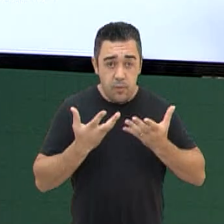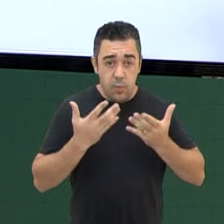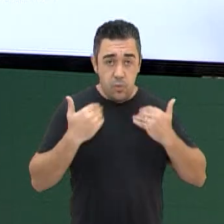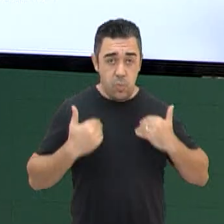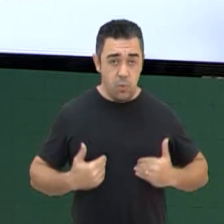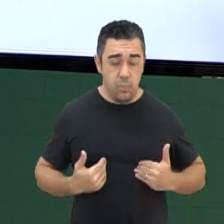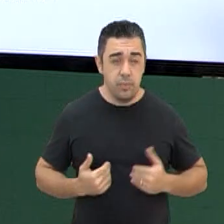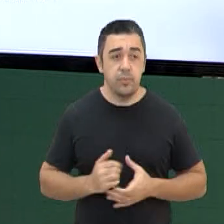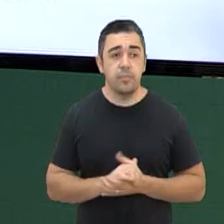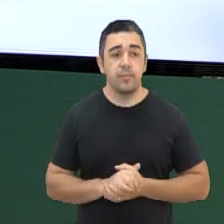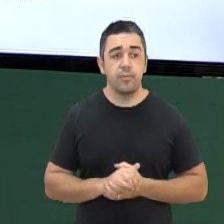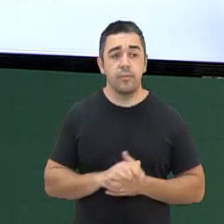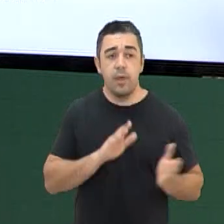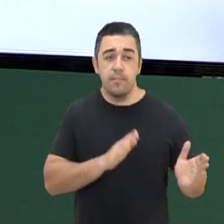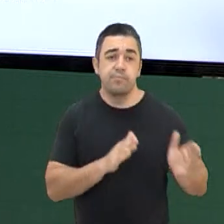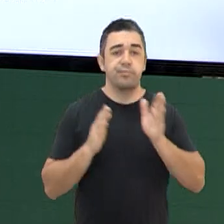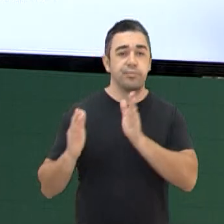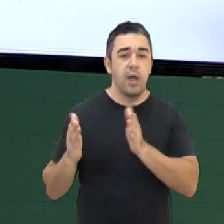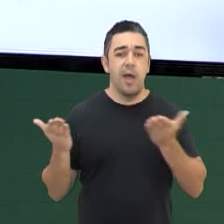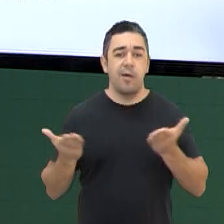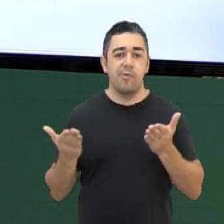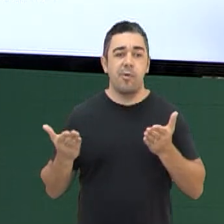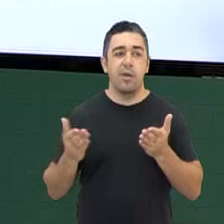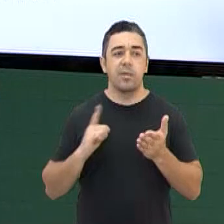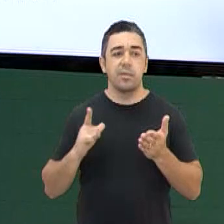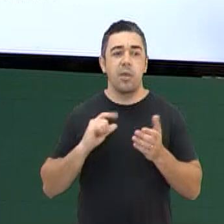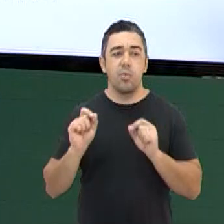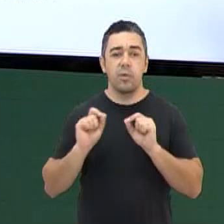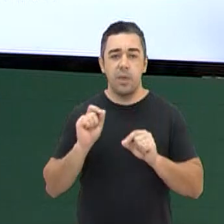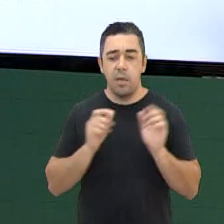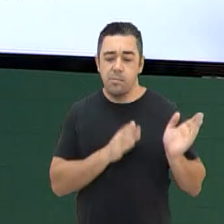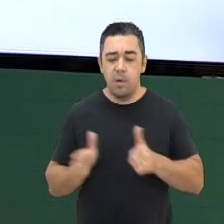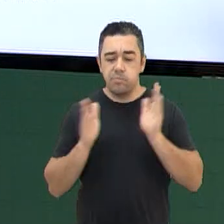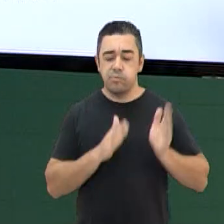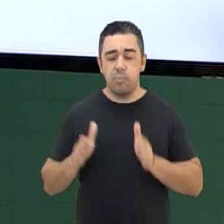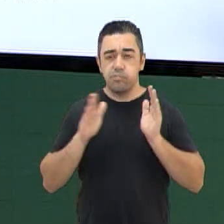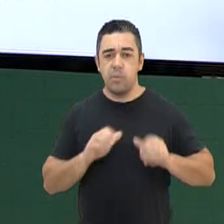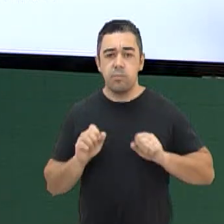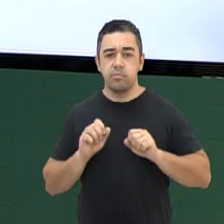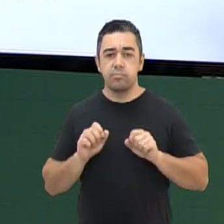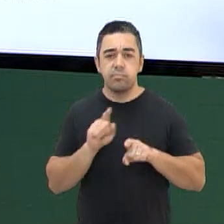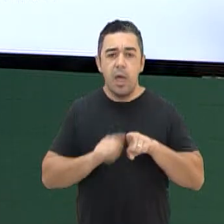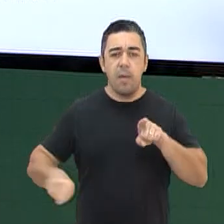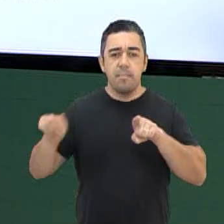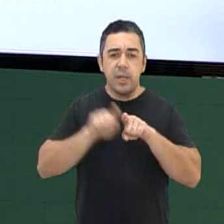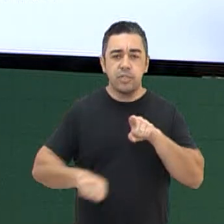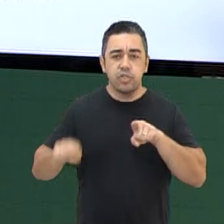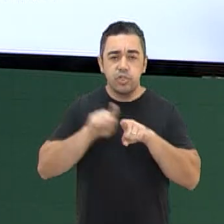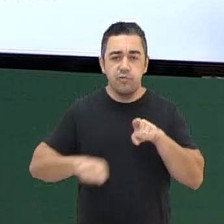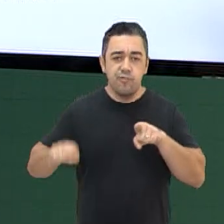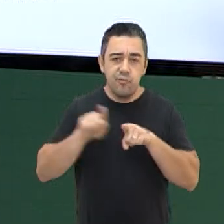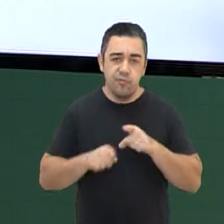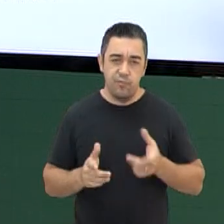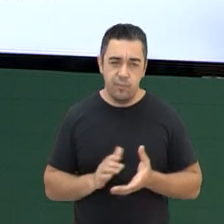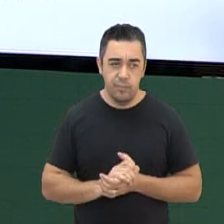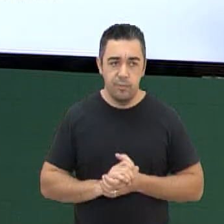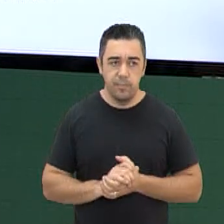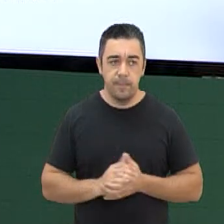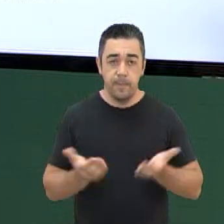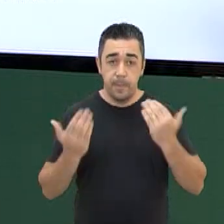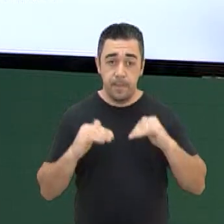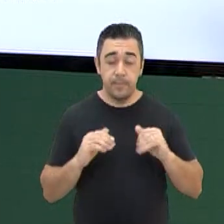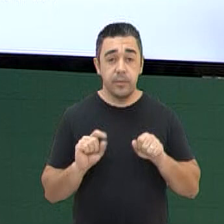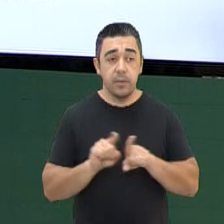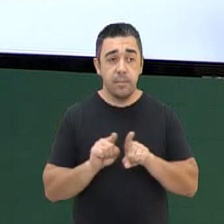de expressão, na indústria cultural, para algo reprodutivo e também repetitivo.